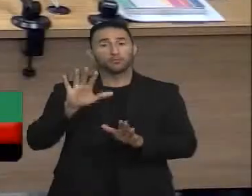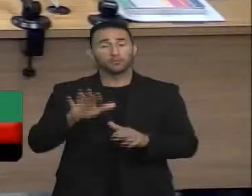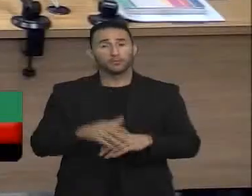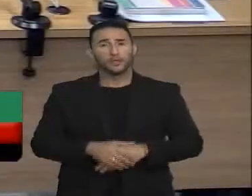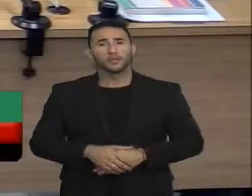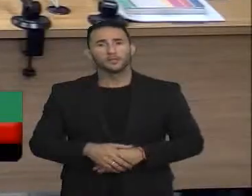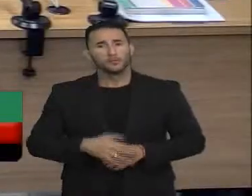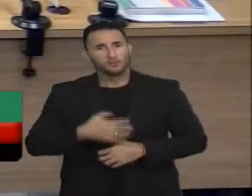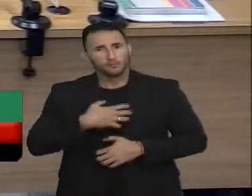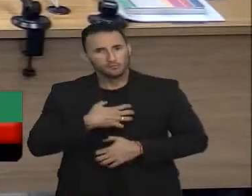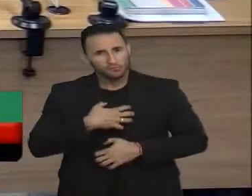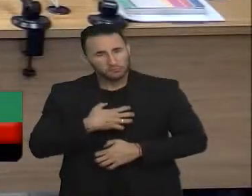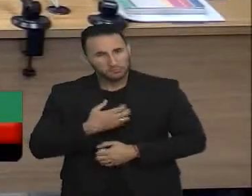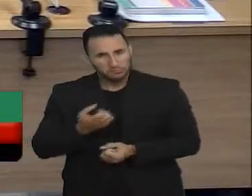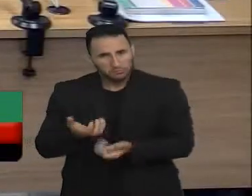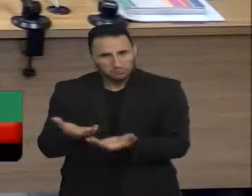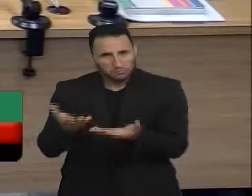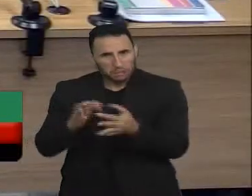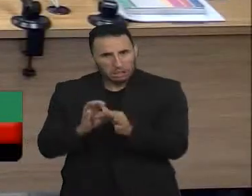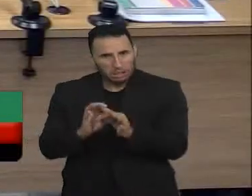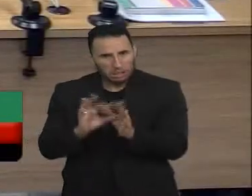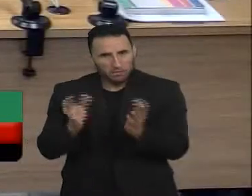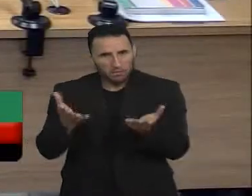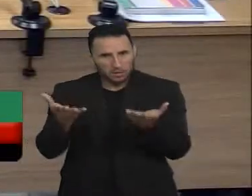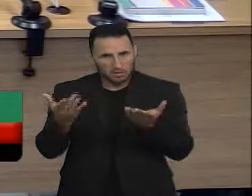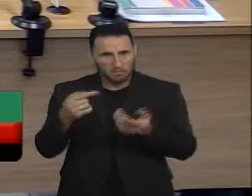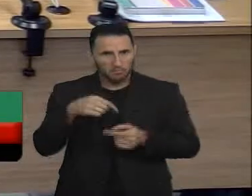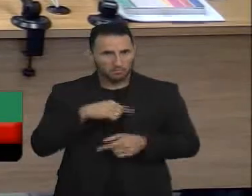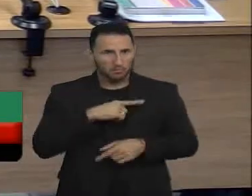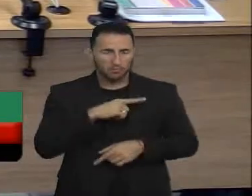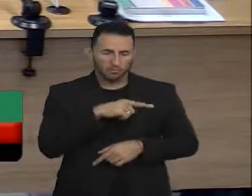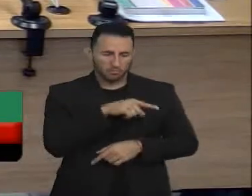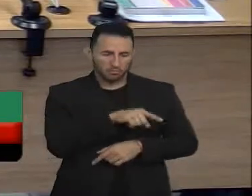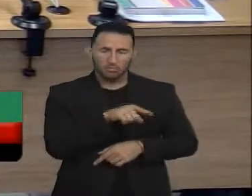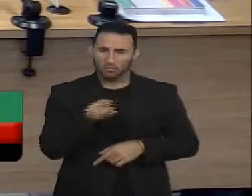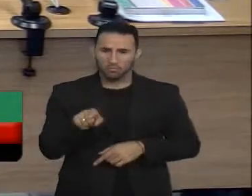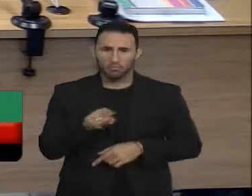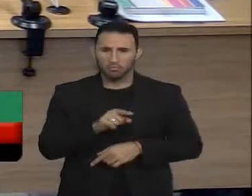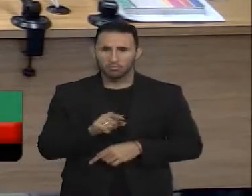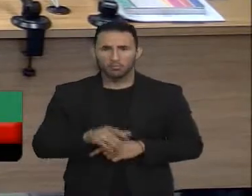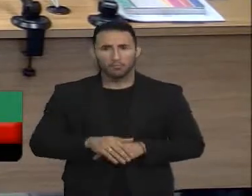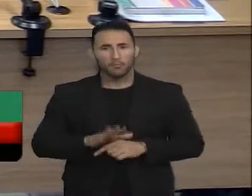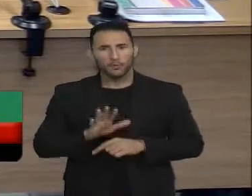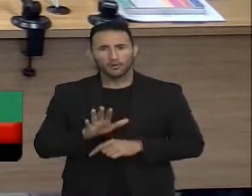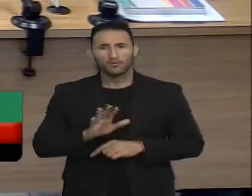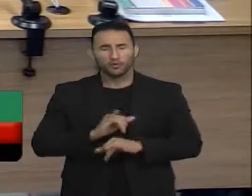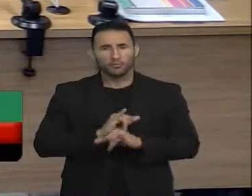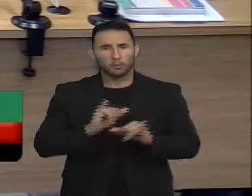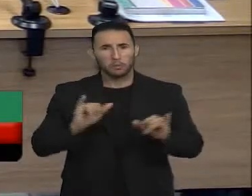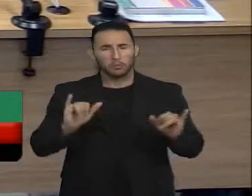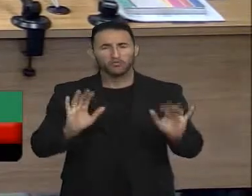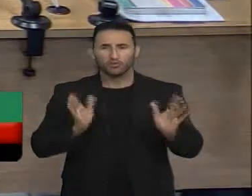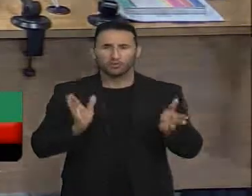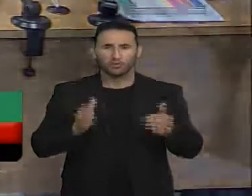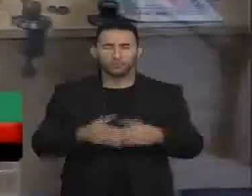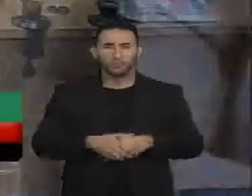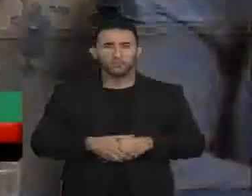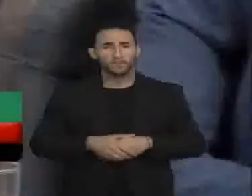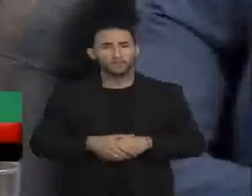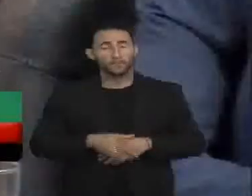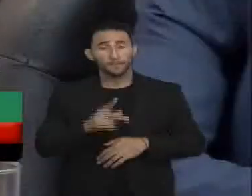se sinta à vontade, Vossa Excelência quiser também vir aqui, fica à vontade, mas já estamos anunciando aqui.